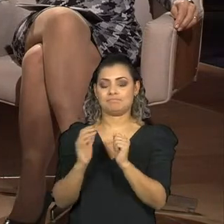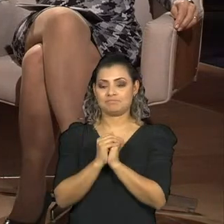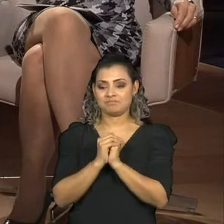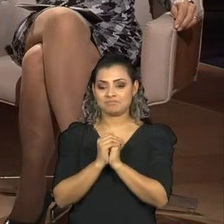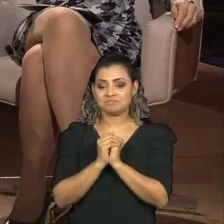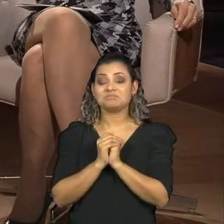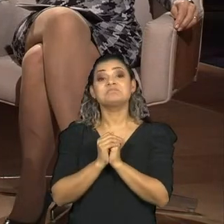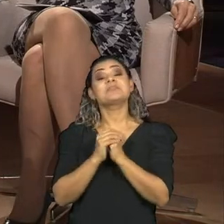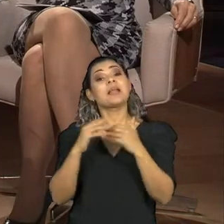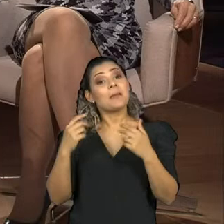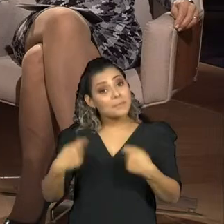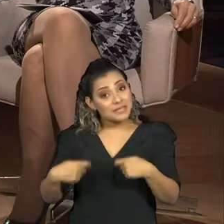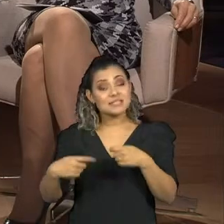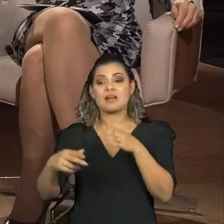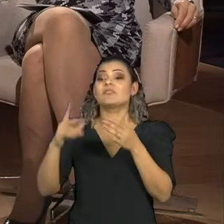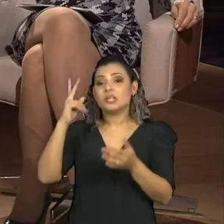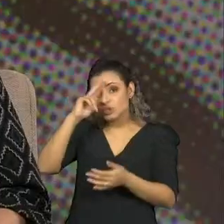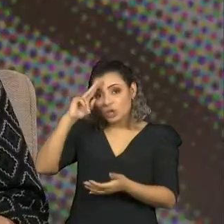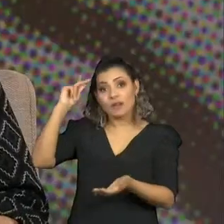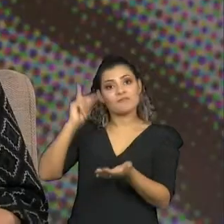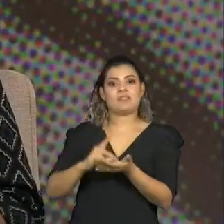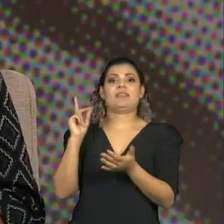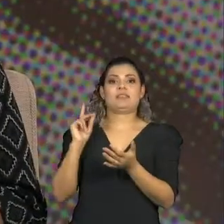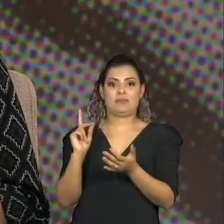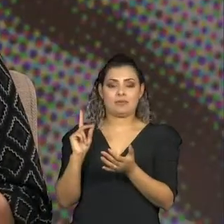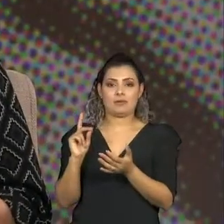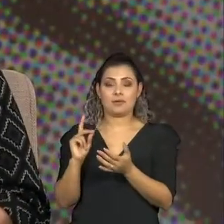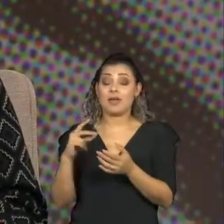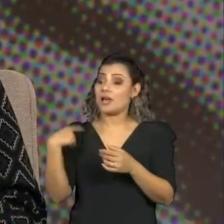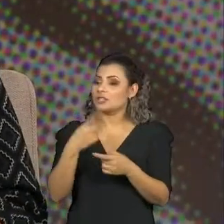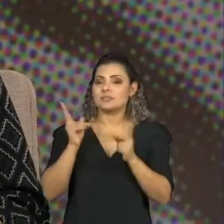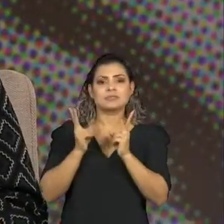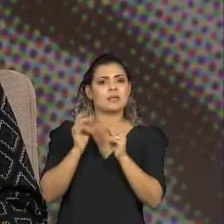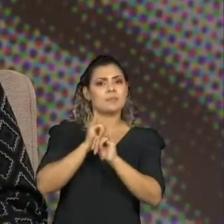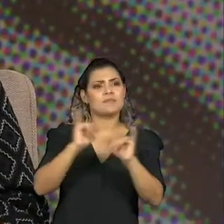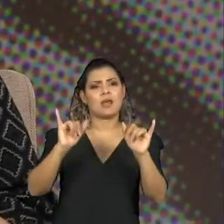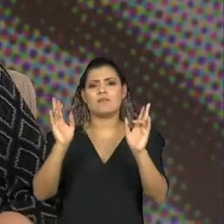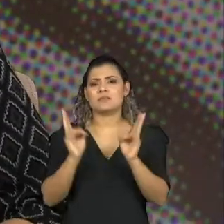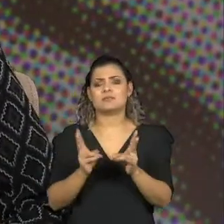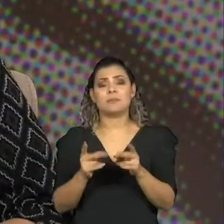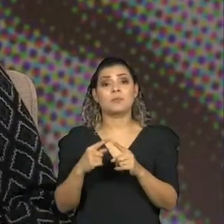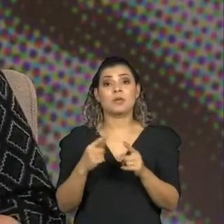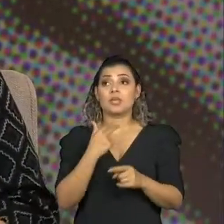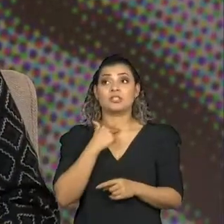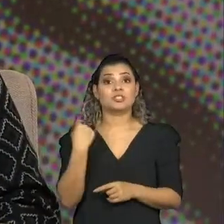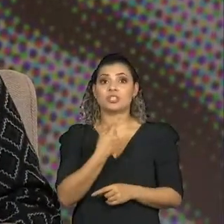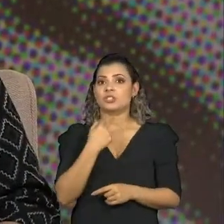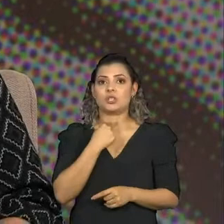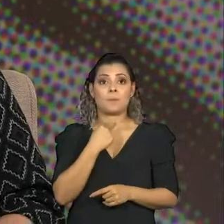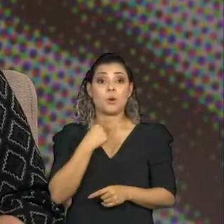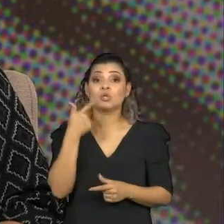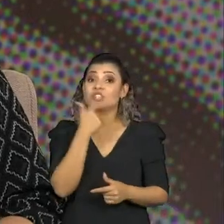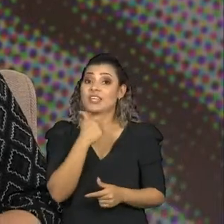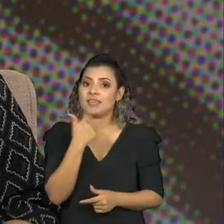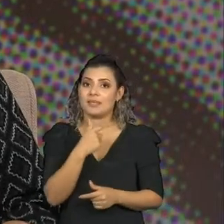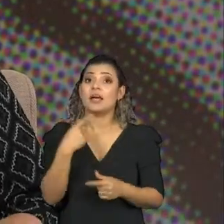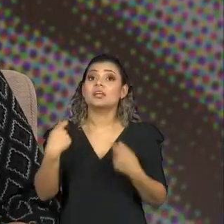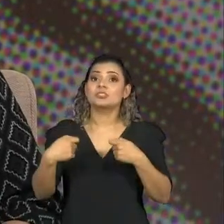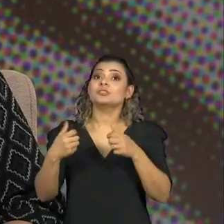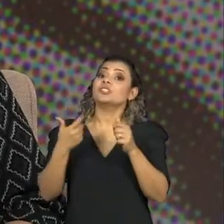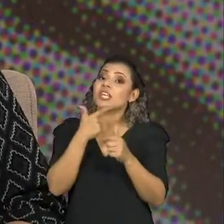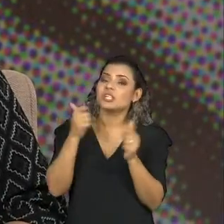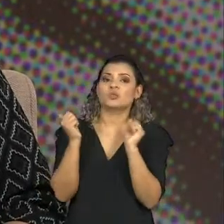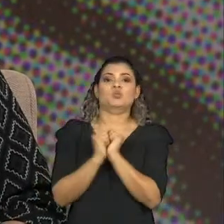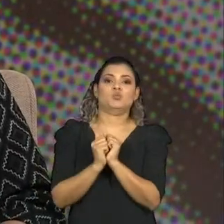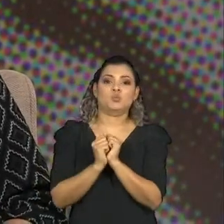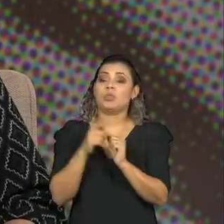A história precisava ser verdadeira. Uma coisa que a gente sempre falava é que assim, a gente não pode rir dela, a gente tem que rir com